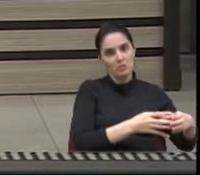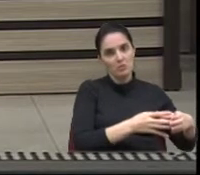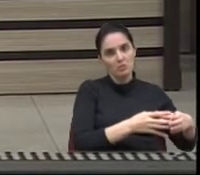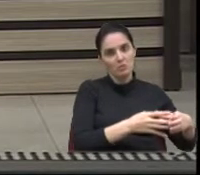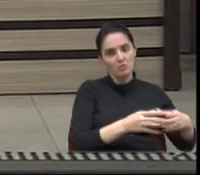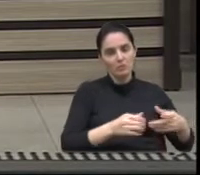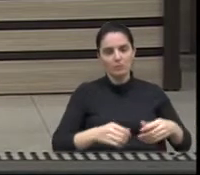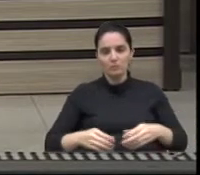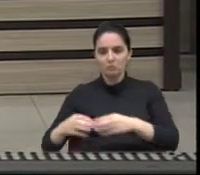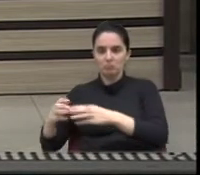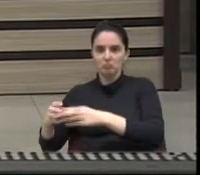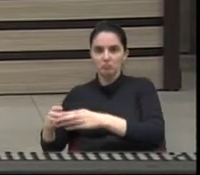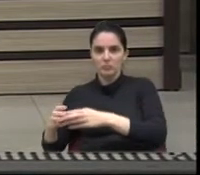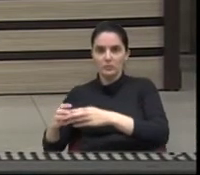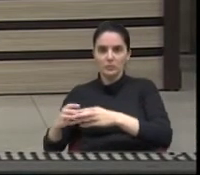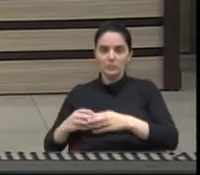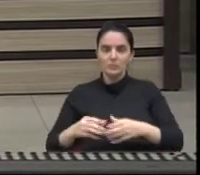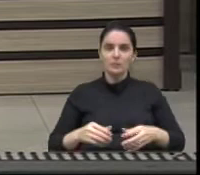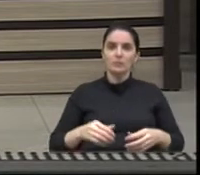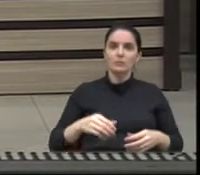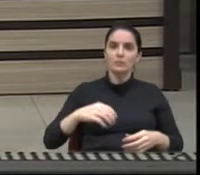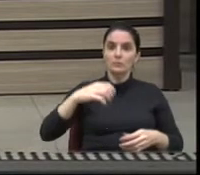pela Portaria